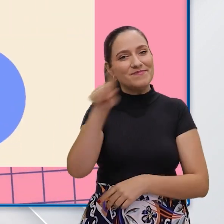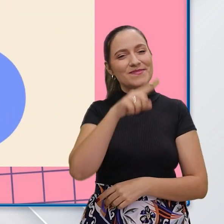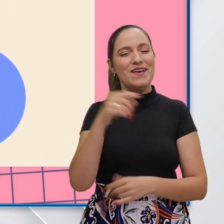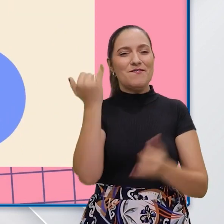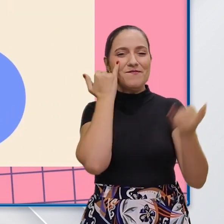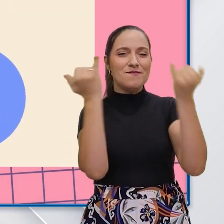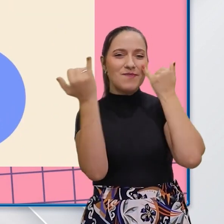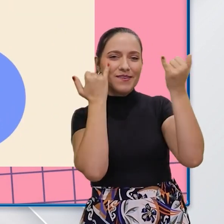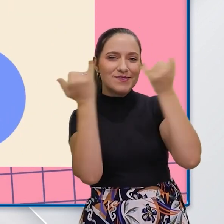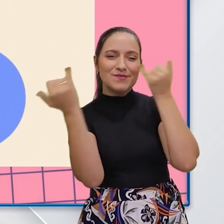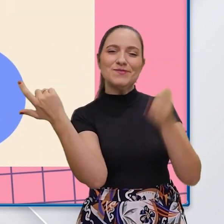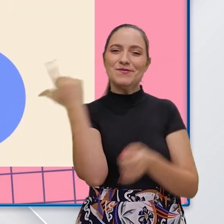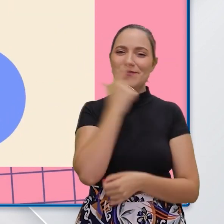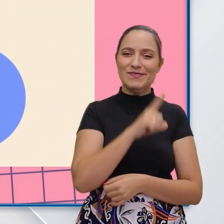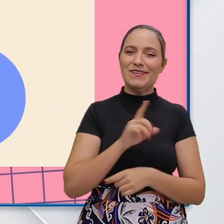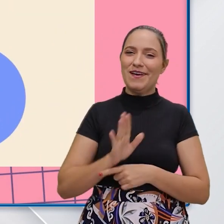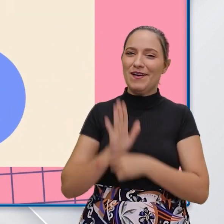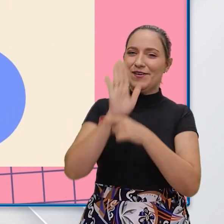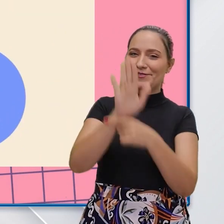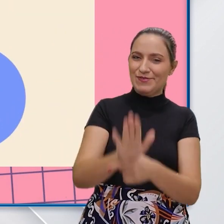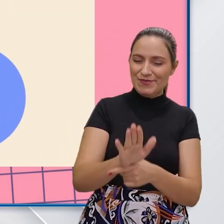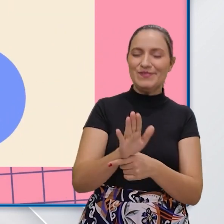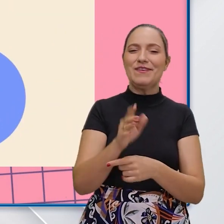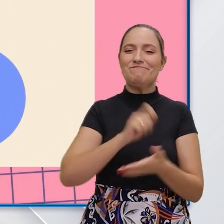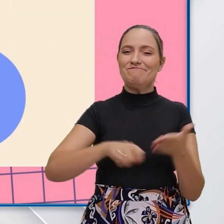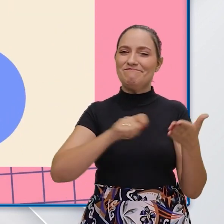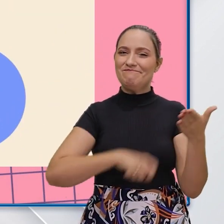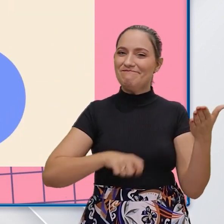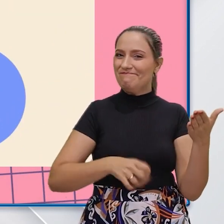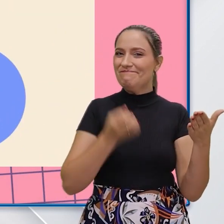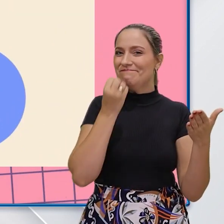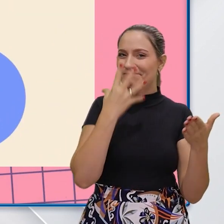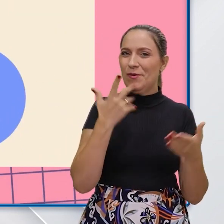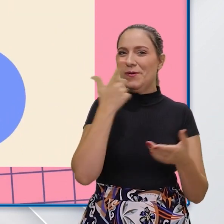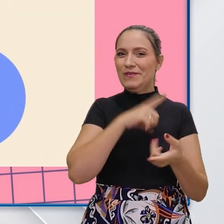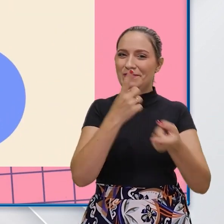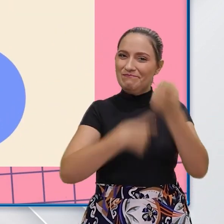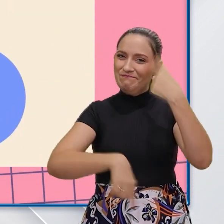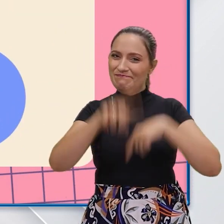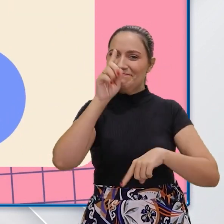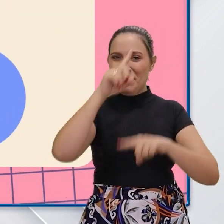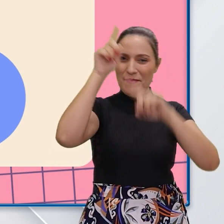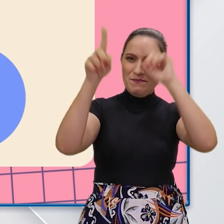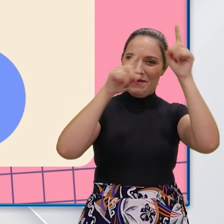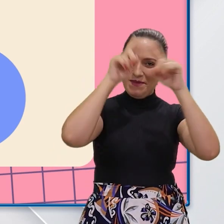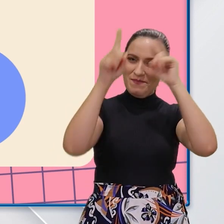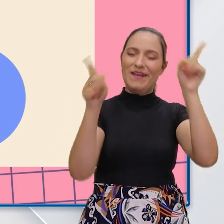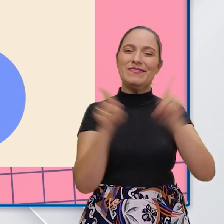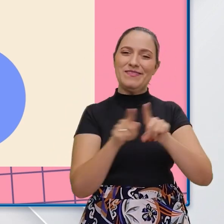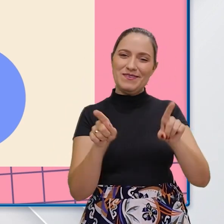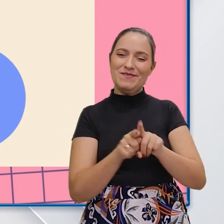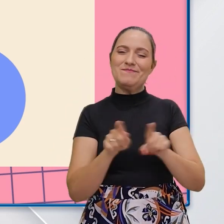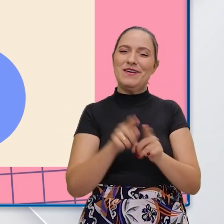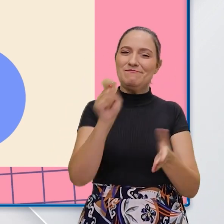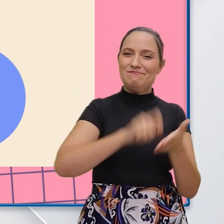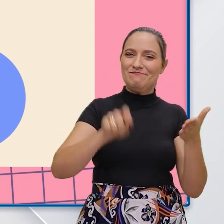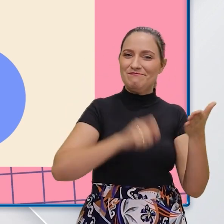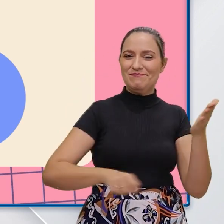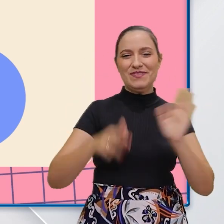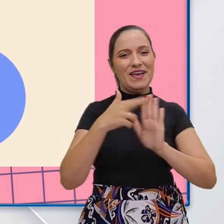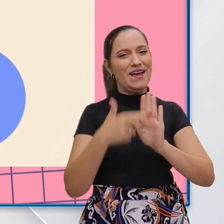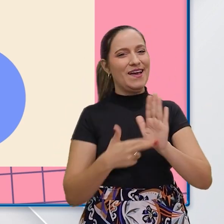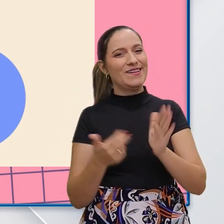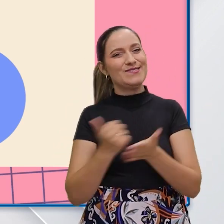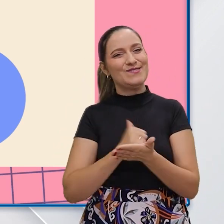que estas informações contribuam para a sua escrita e sucesso na criação e produção das